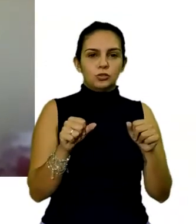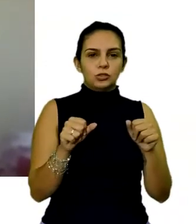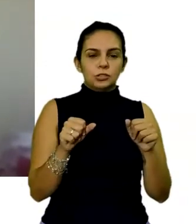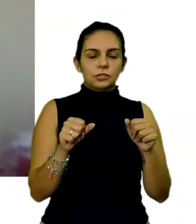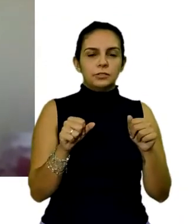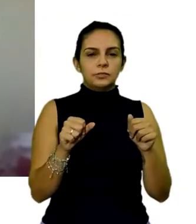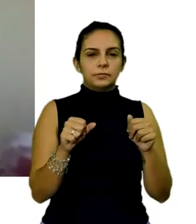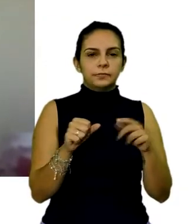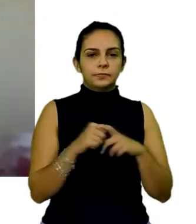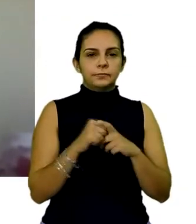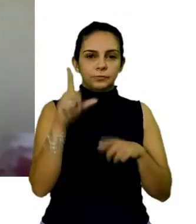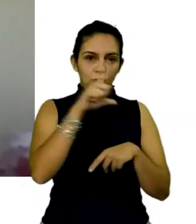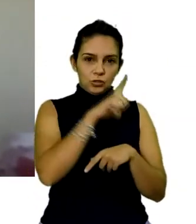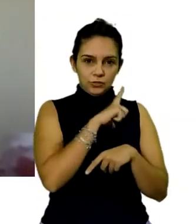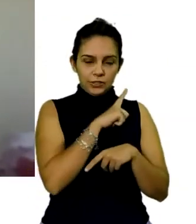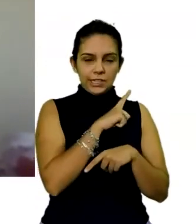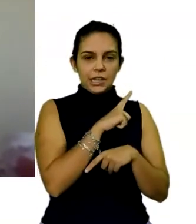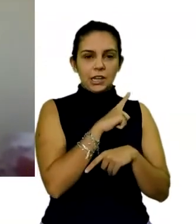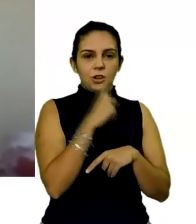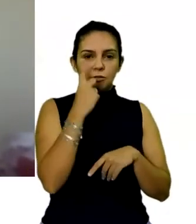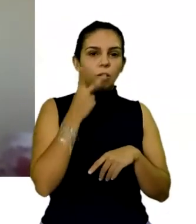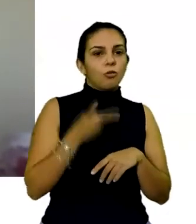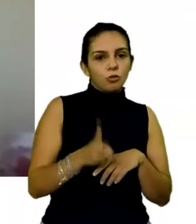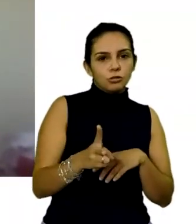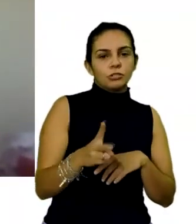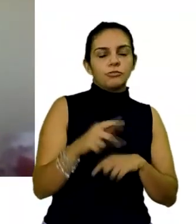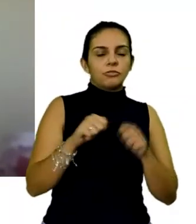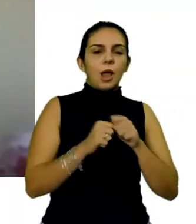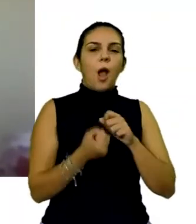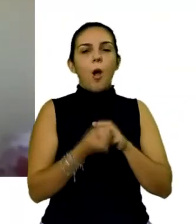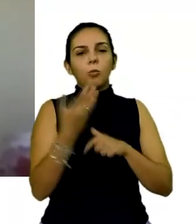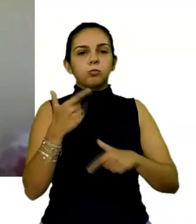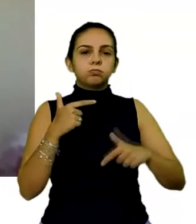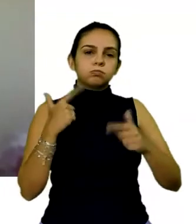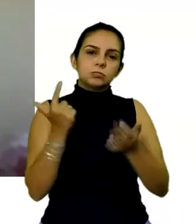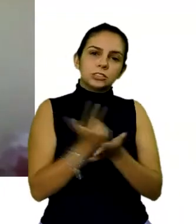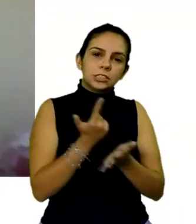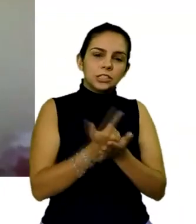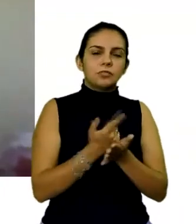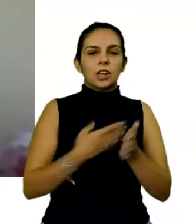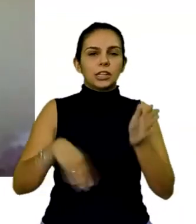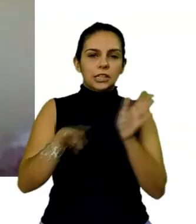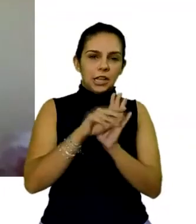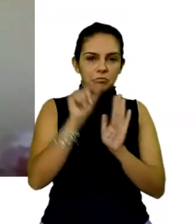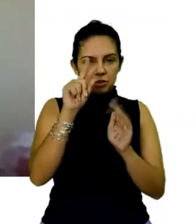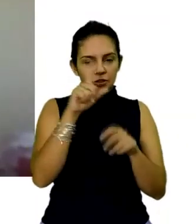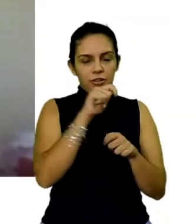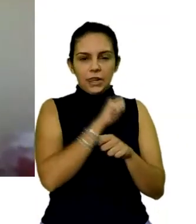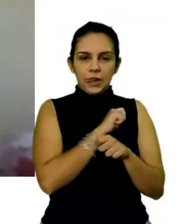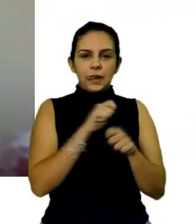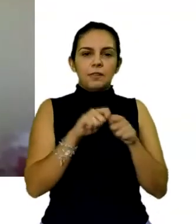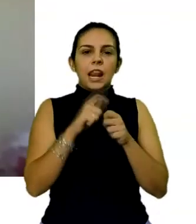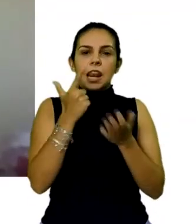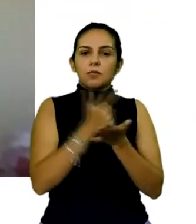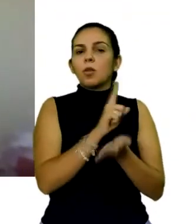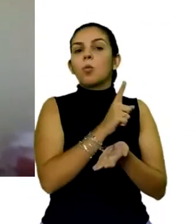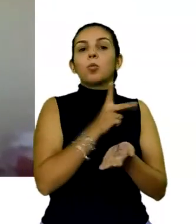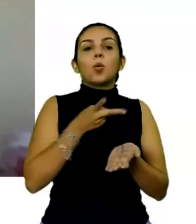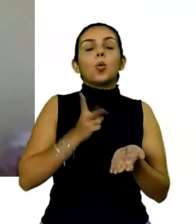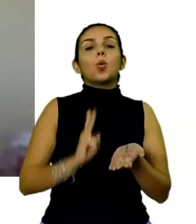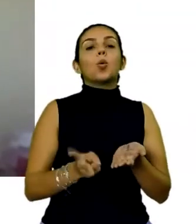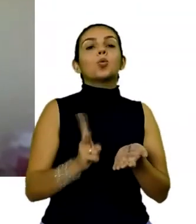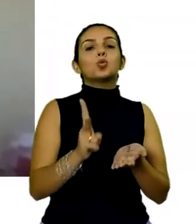não teve uma continuidade. Ele fez alguns livros, até há pouco tempo ele fez algum livro, mas ele